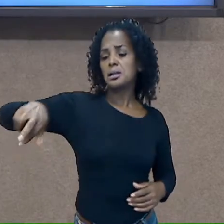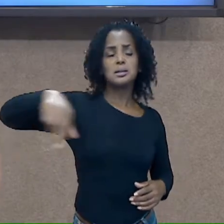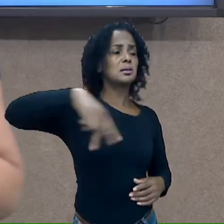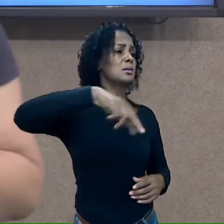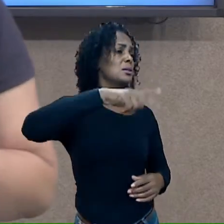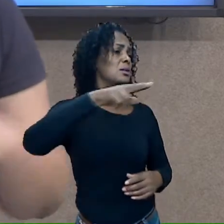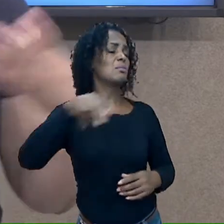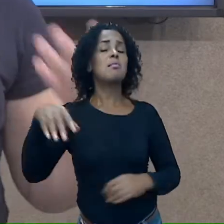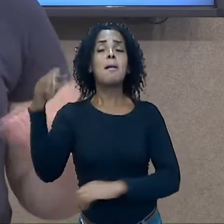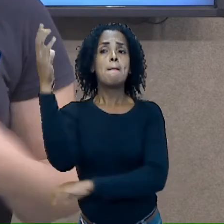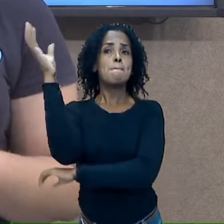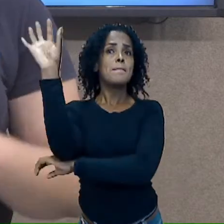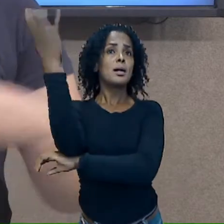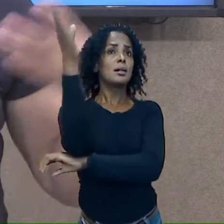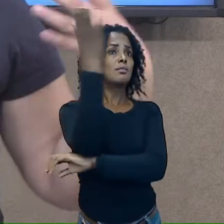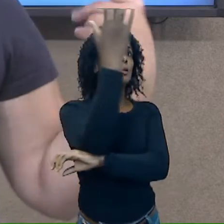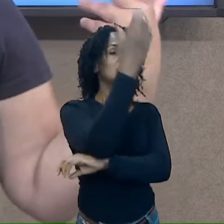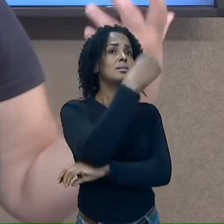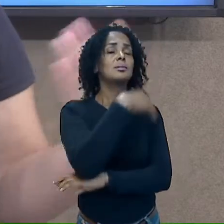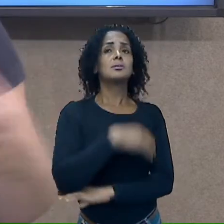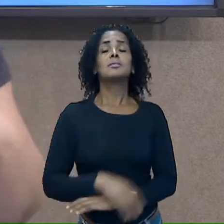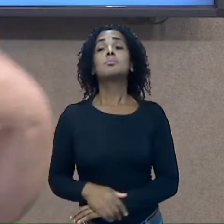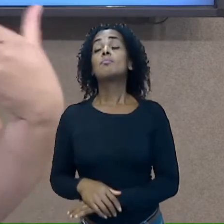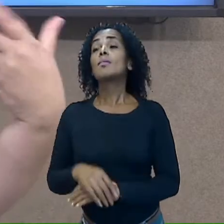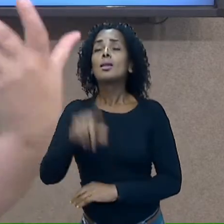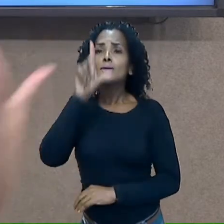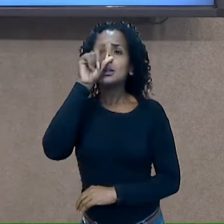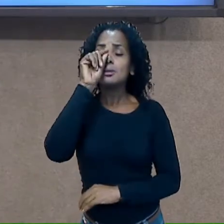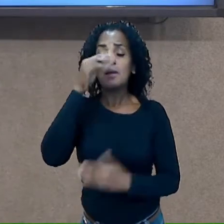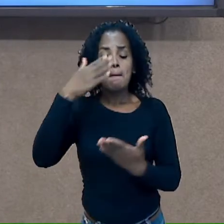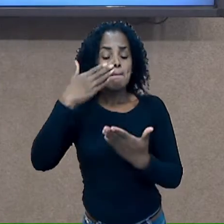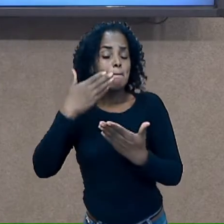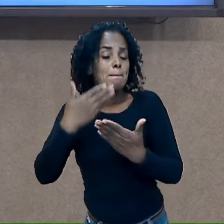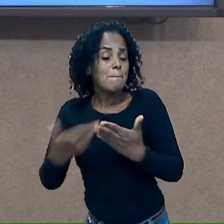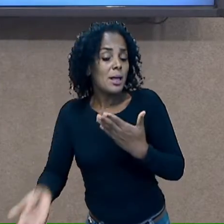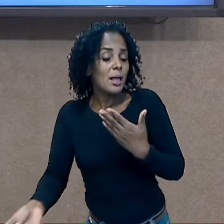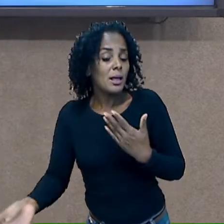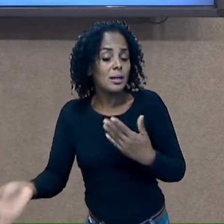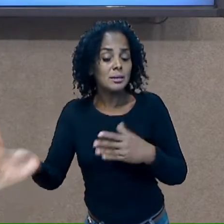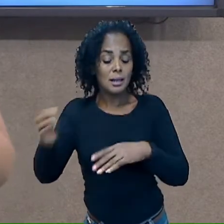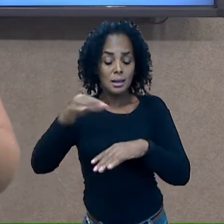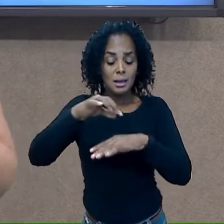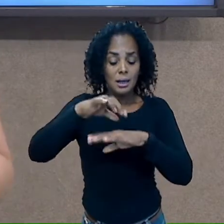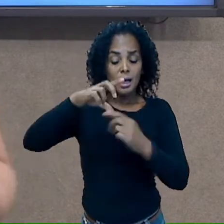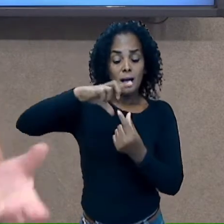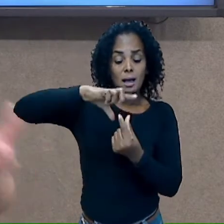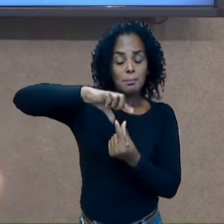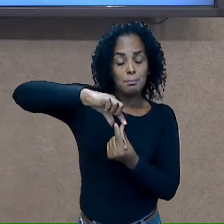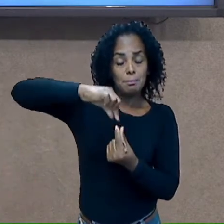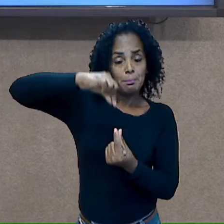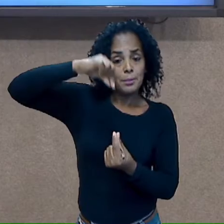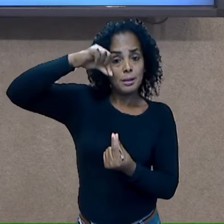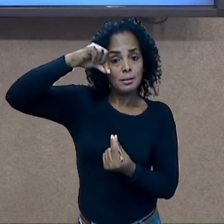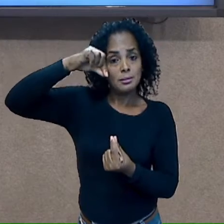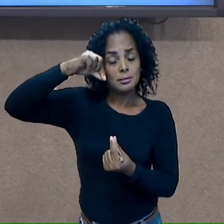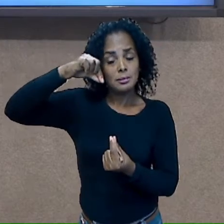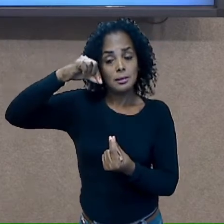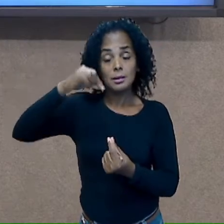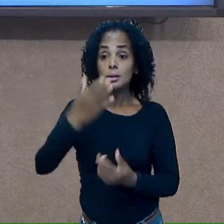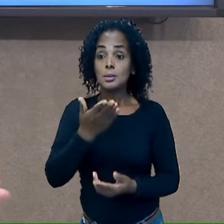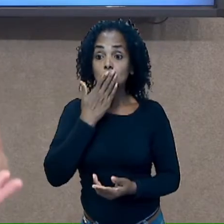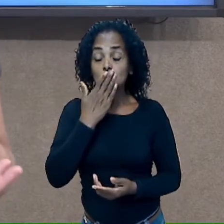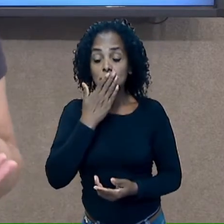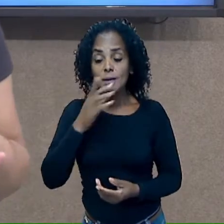floresta, e os pássaros, eles perdem as plumas, eles trocam as plumas. E aí eles vão recolhendo